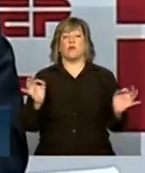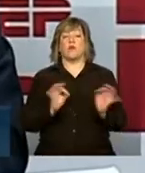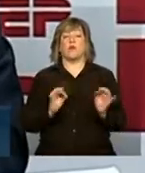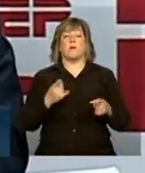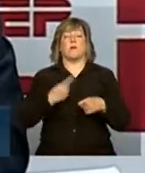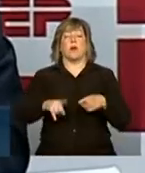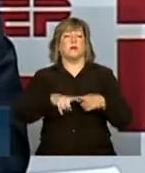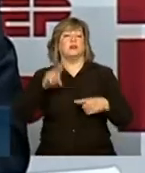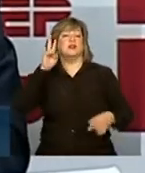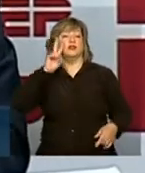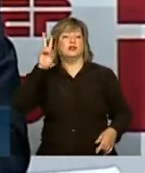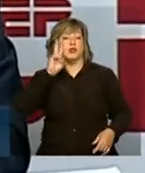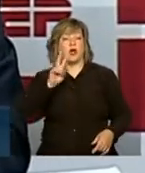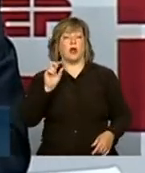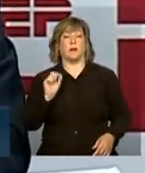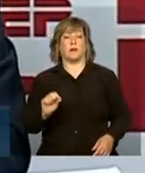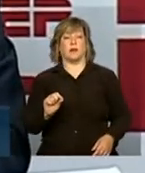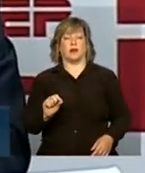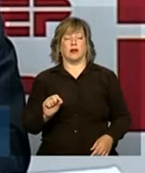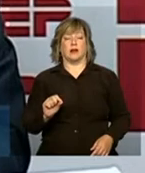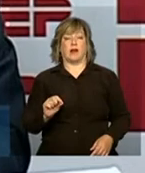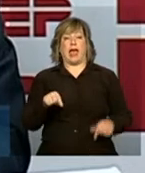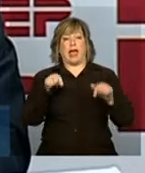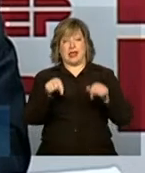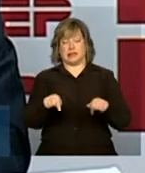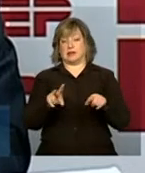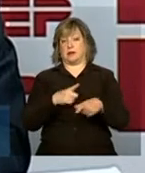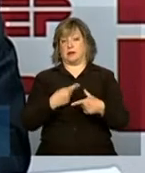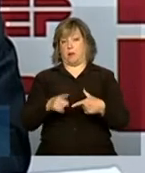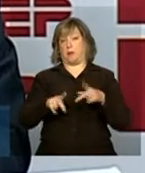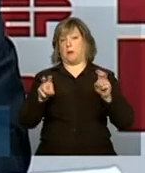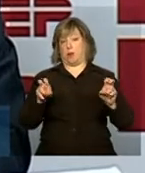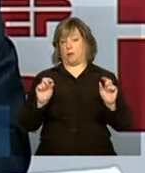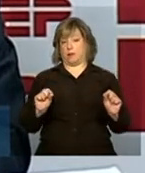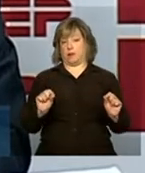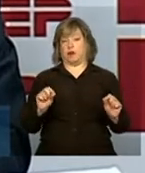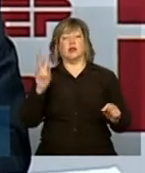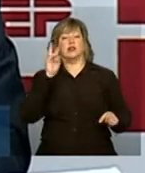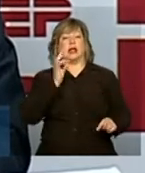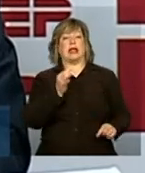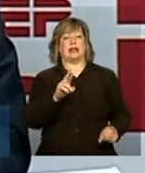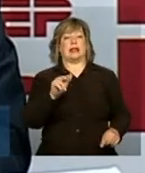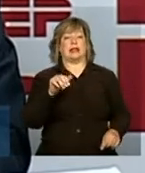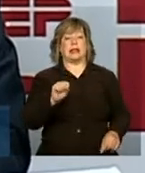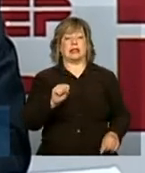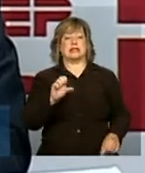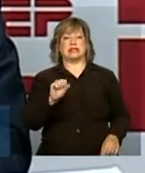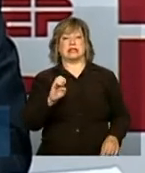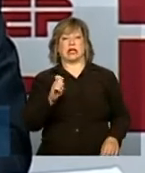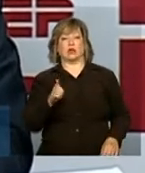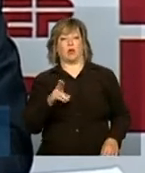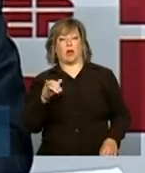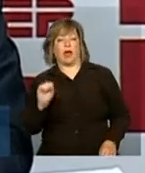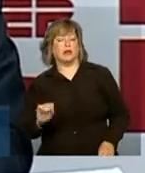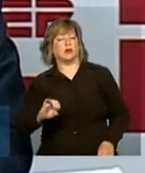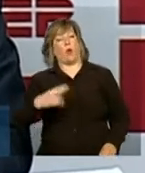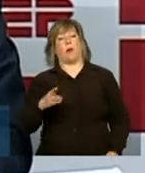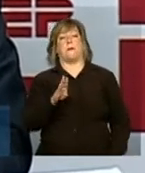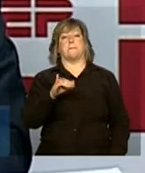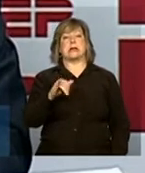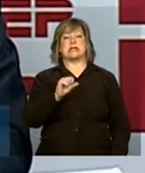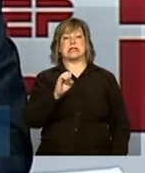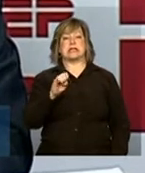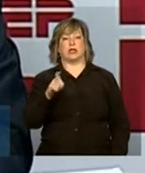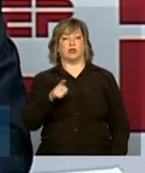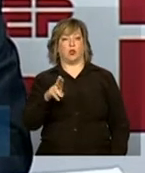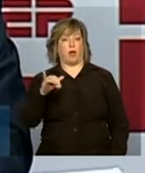em relação a essa questão, a transexuais, bissexuais, ou quem quer que seja que faça o